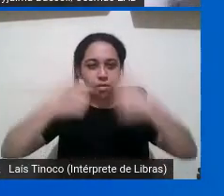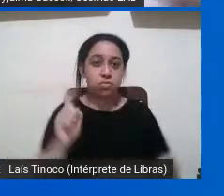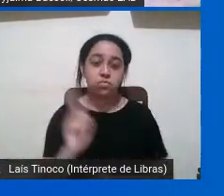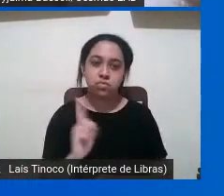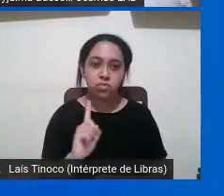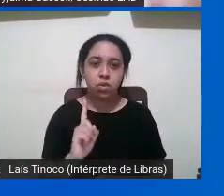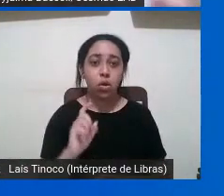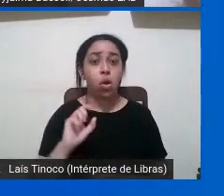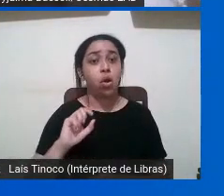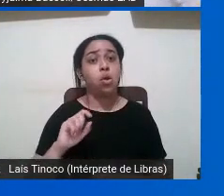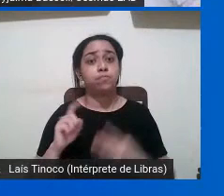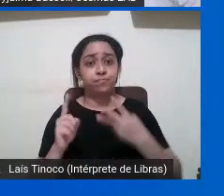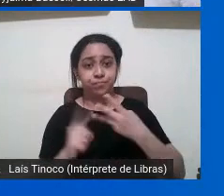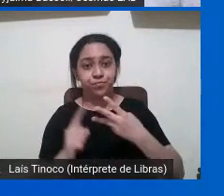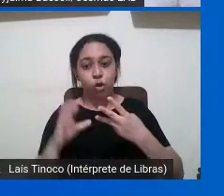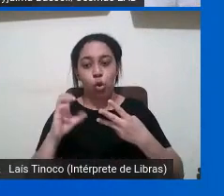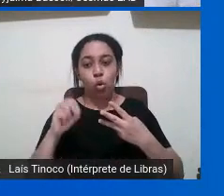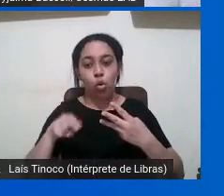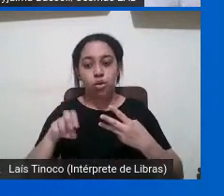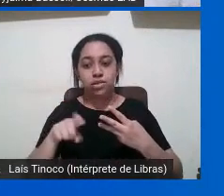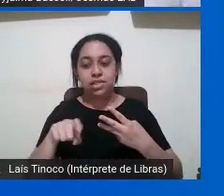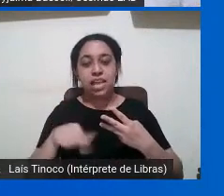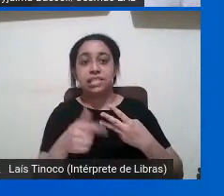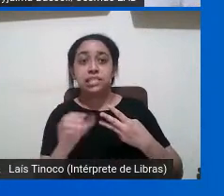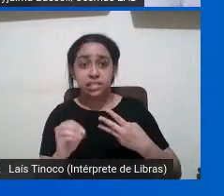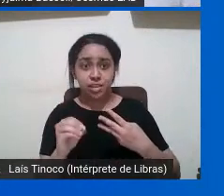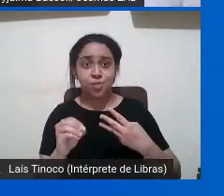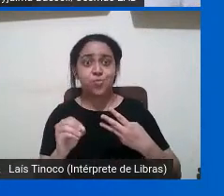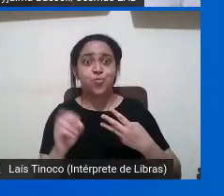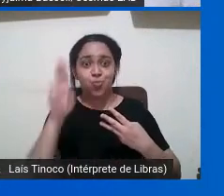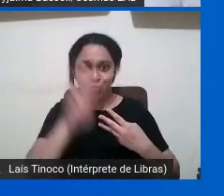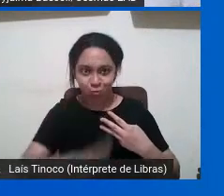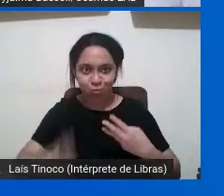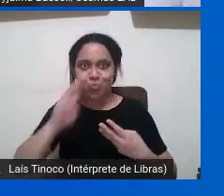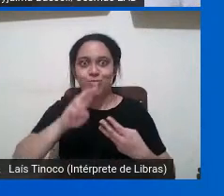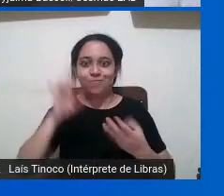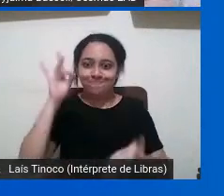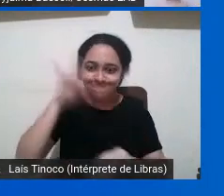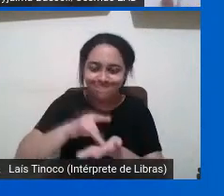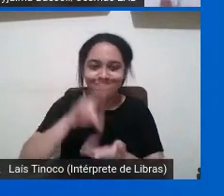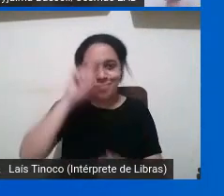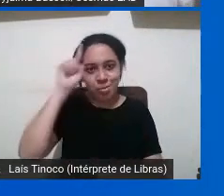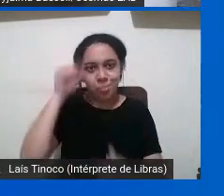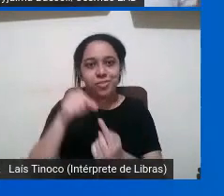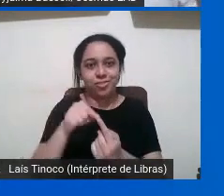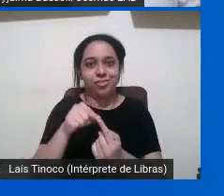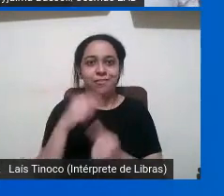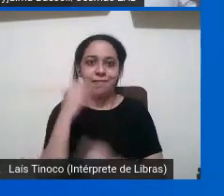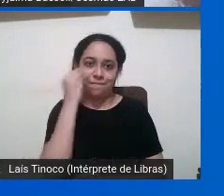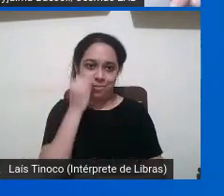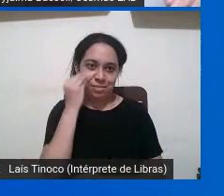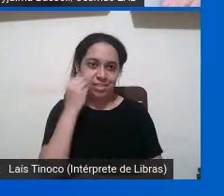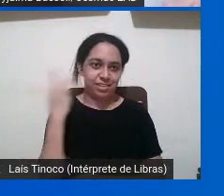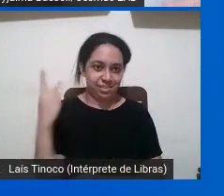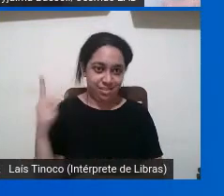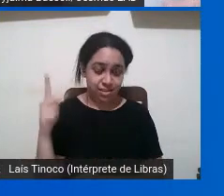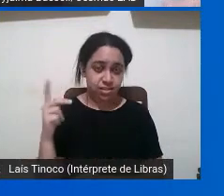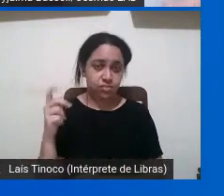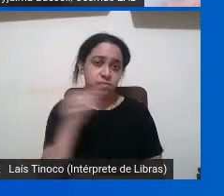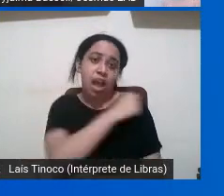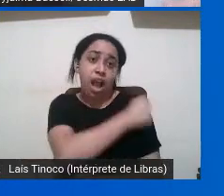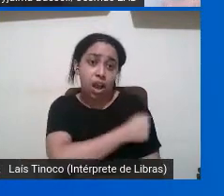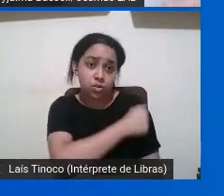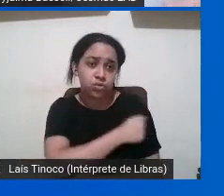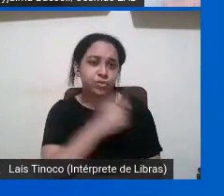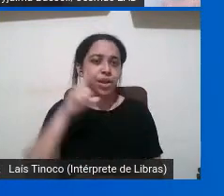aonde ele tem necessariamente que aplicar isso a uma realidade da qual eles experiencia então nós queremos que o aluno de Maceió ou